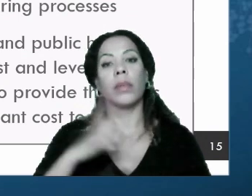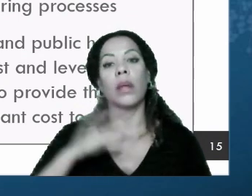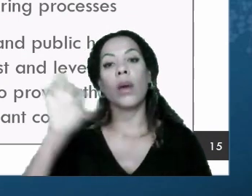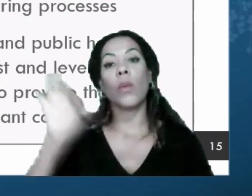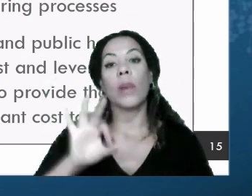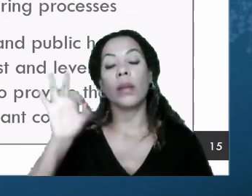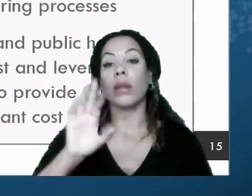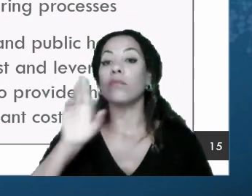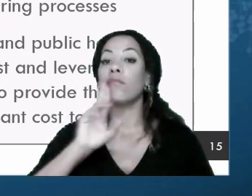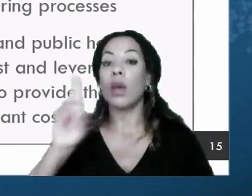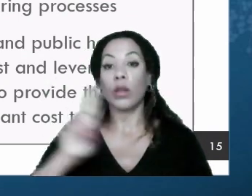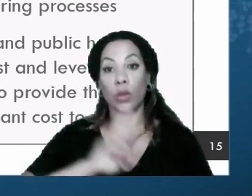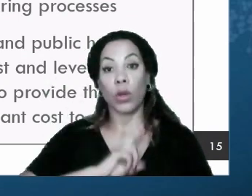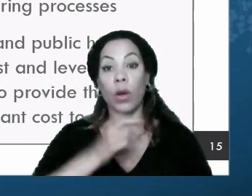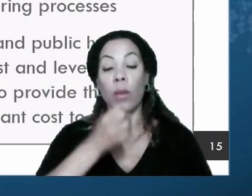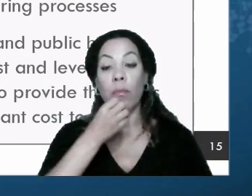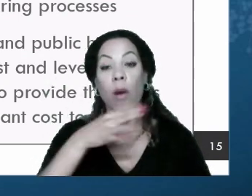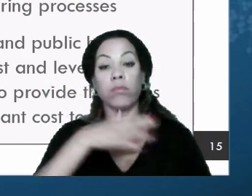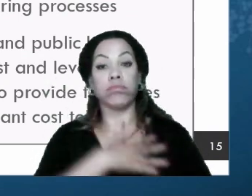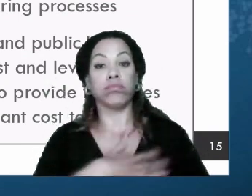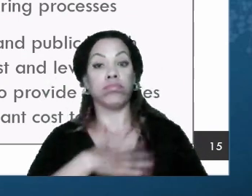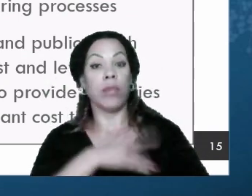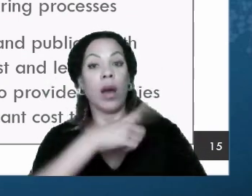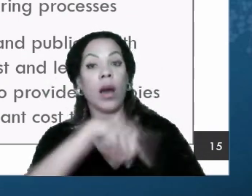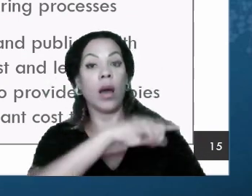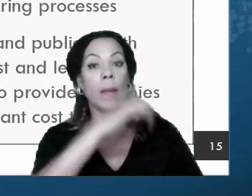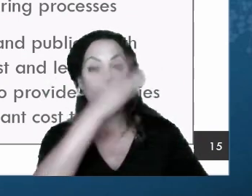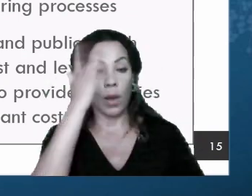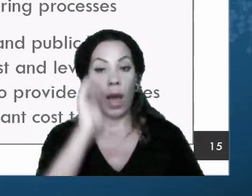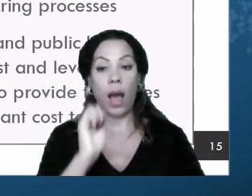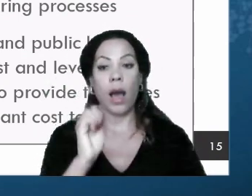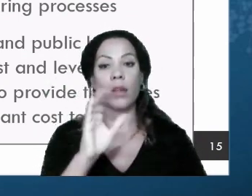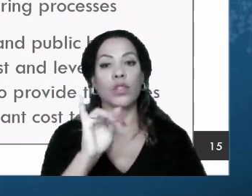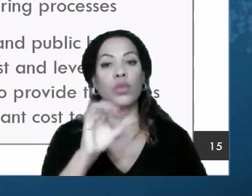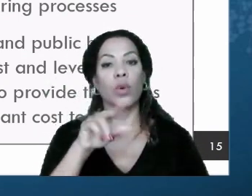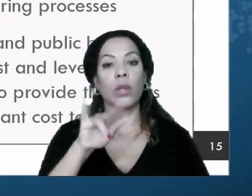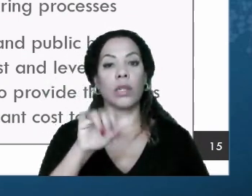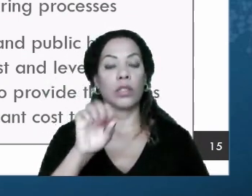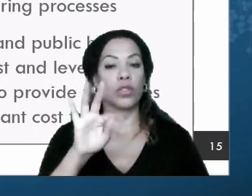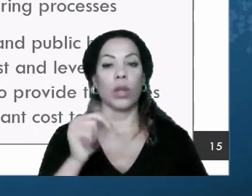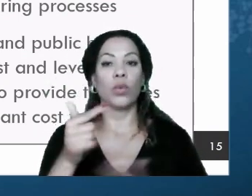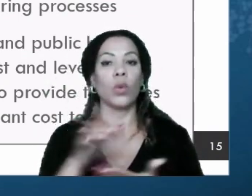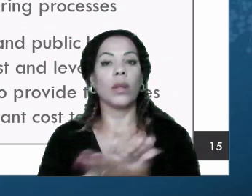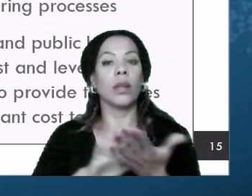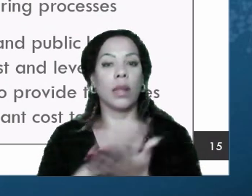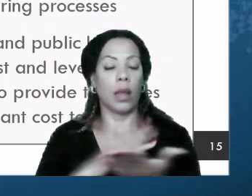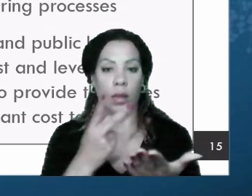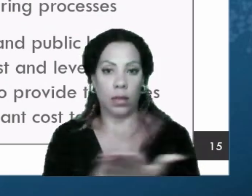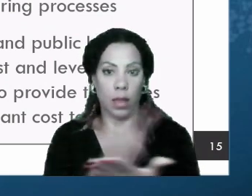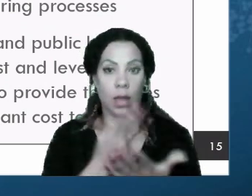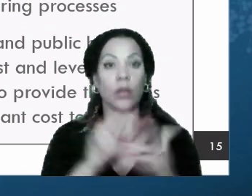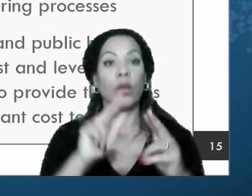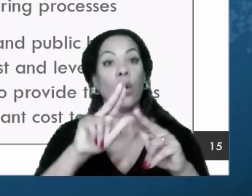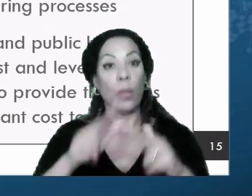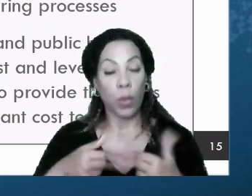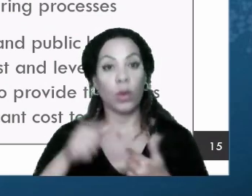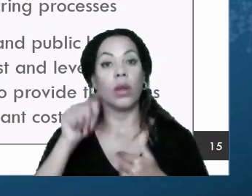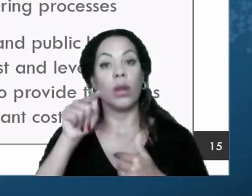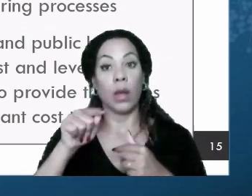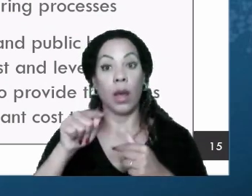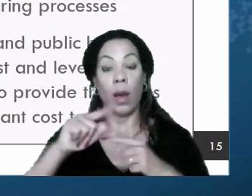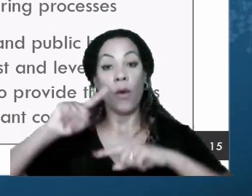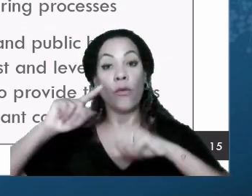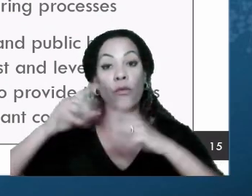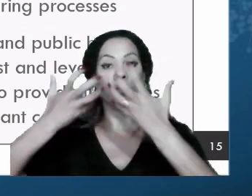que satisfaz os acionistas. Não é nada errado nisso, é por isso que a biotecnologia funciona, os produtos têm que ser